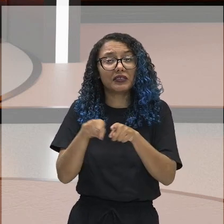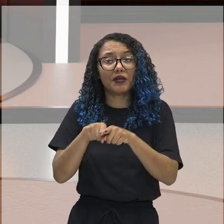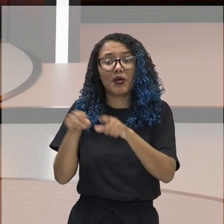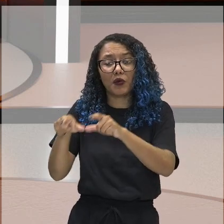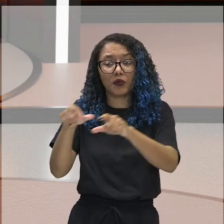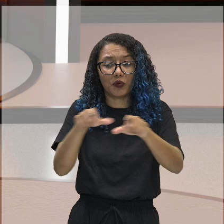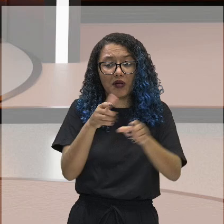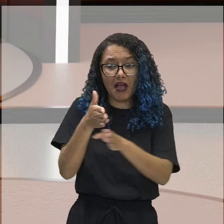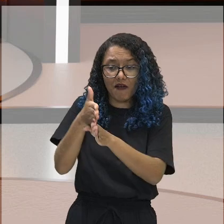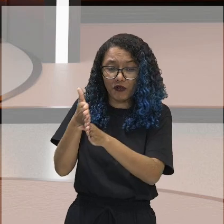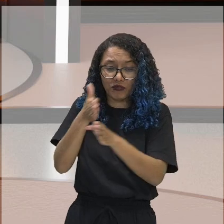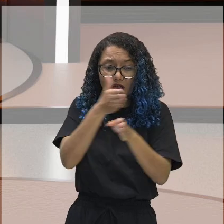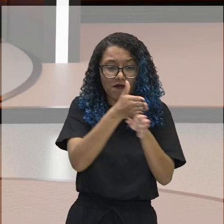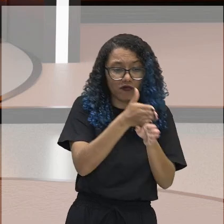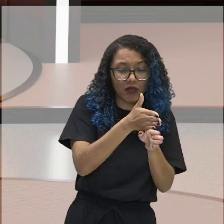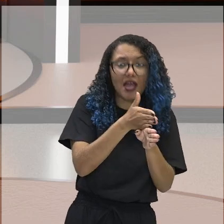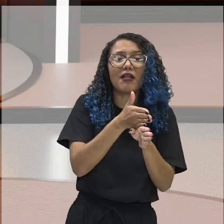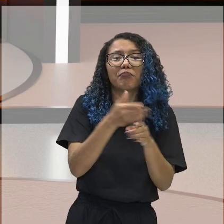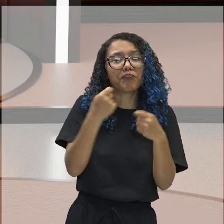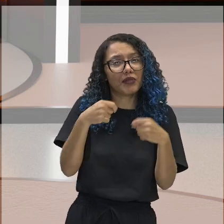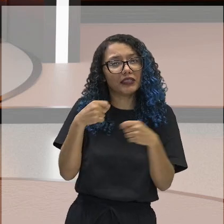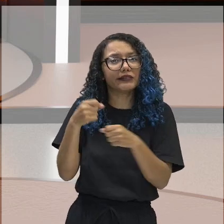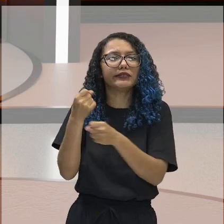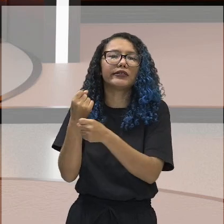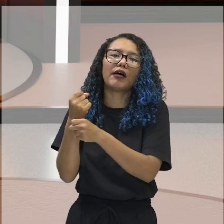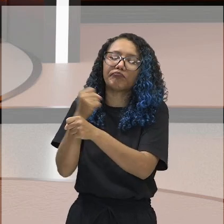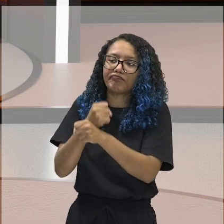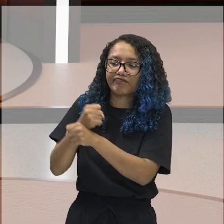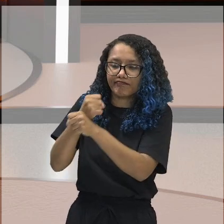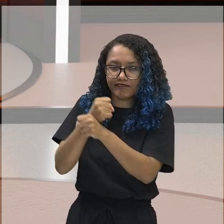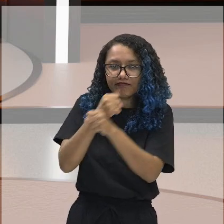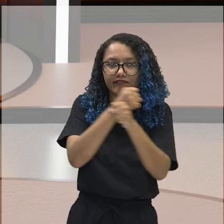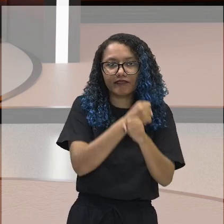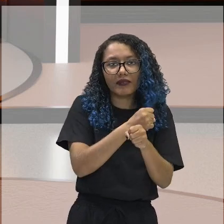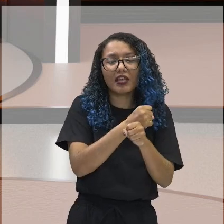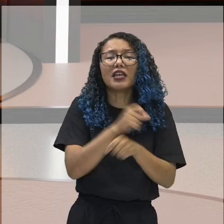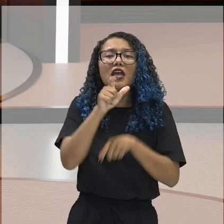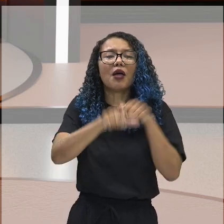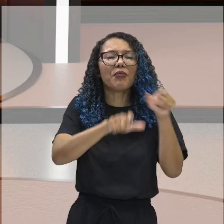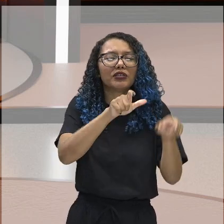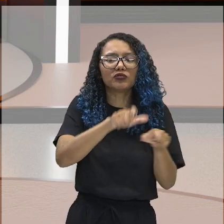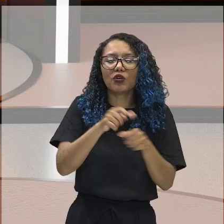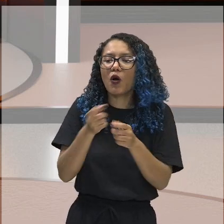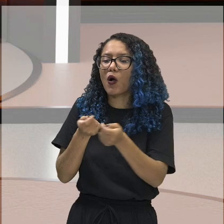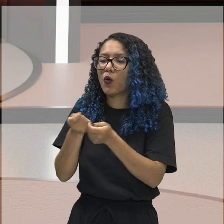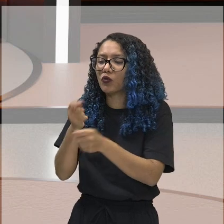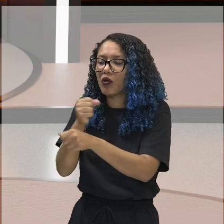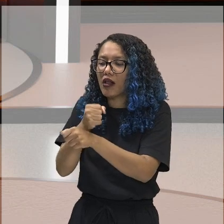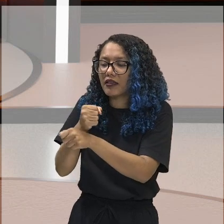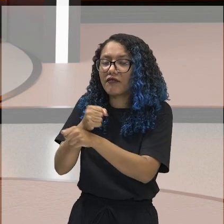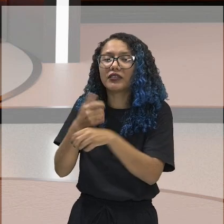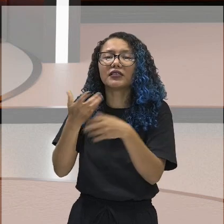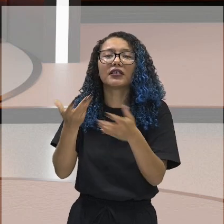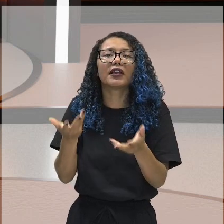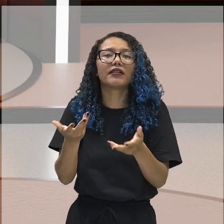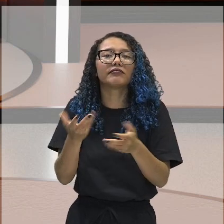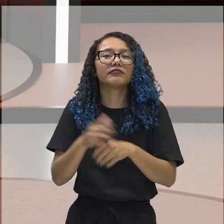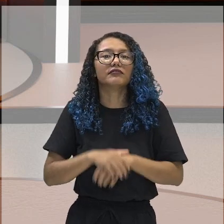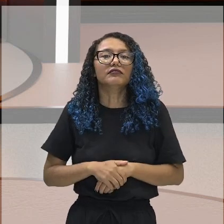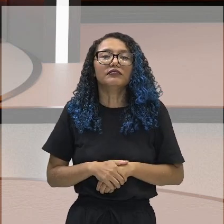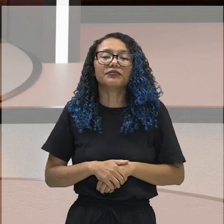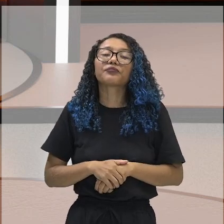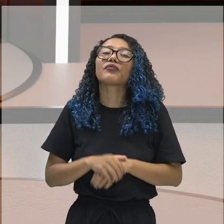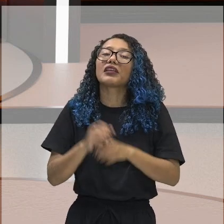das fronteiras. E fazer a defesa das fronteiras era exatamente, então, o quê? Com uma grande quantidade, então,